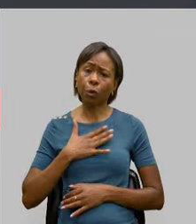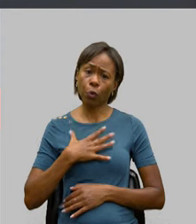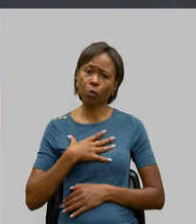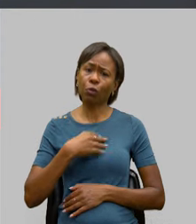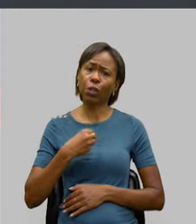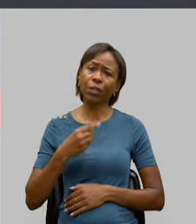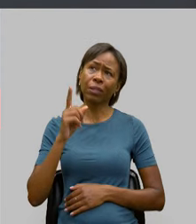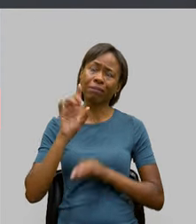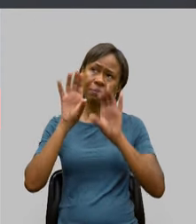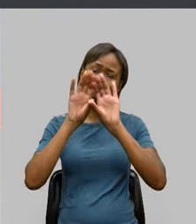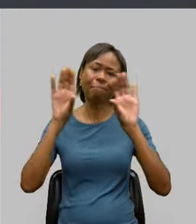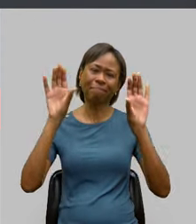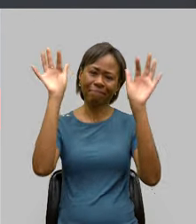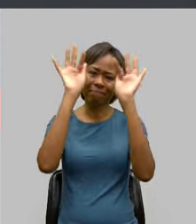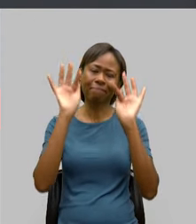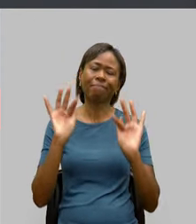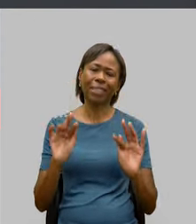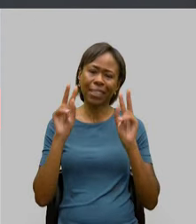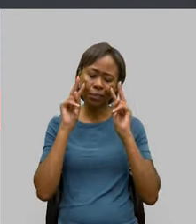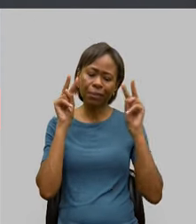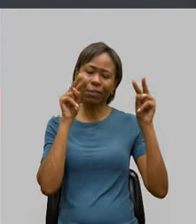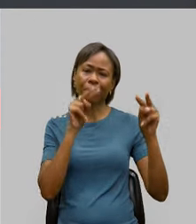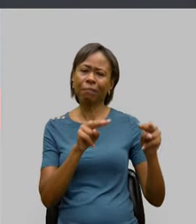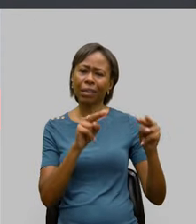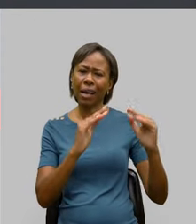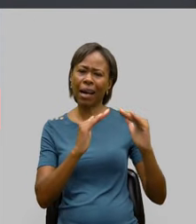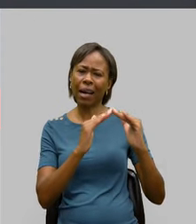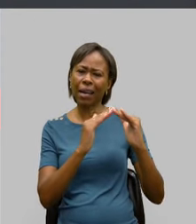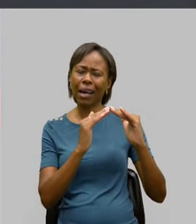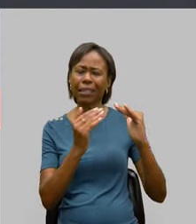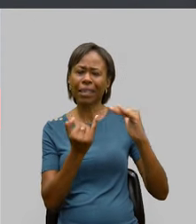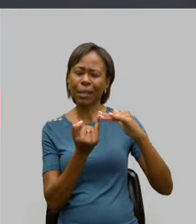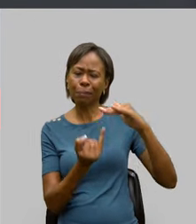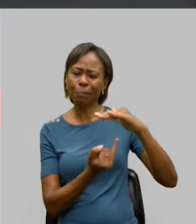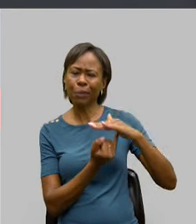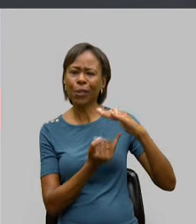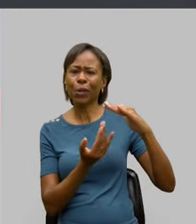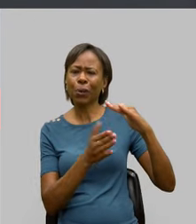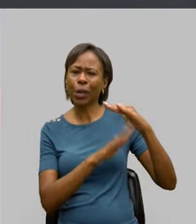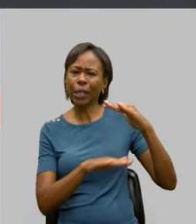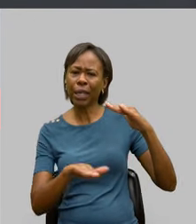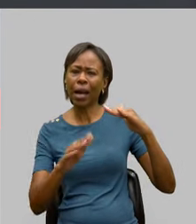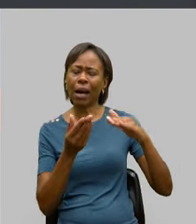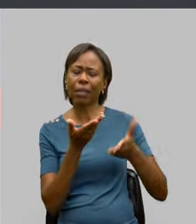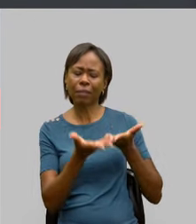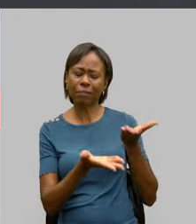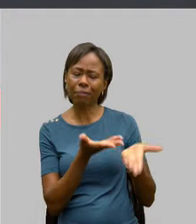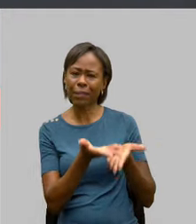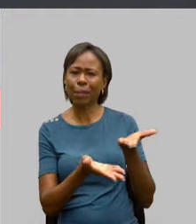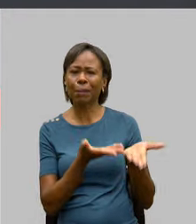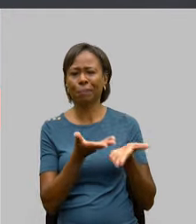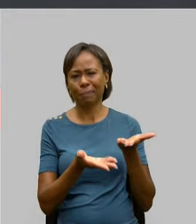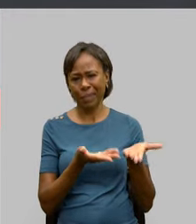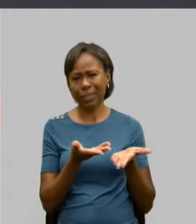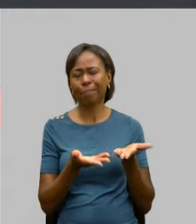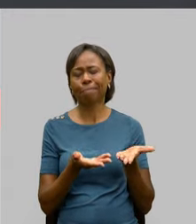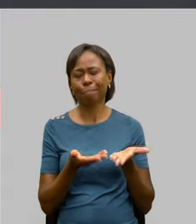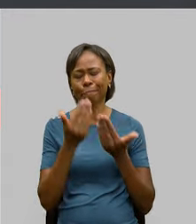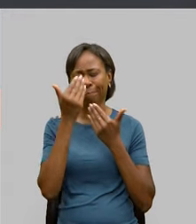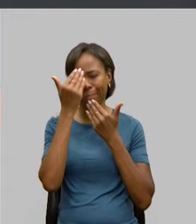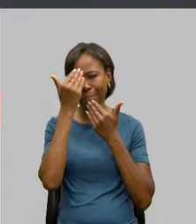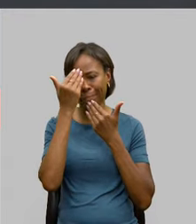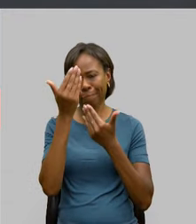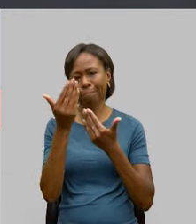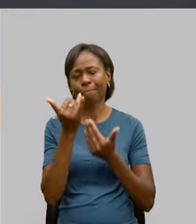ficar feliz de ver a casinha dele tomada por amiguinhos fazendo terapias ocupacionais muito obrigada gente